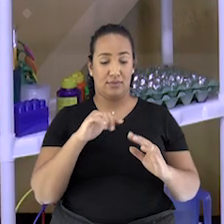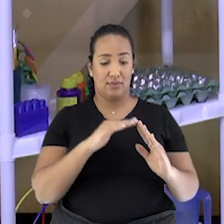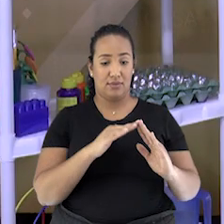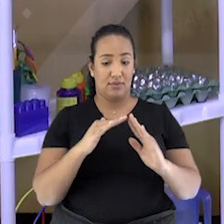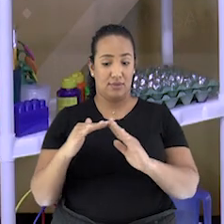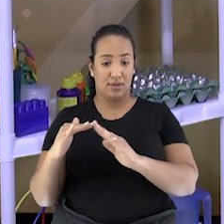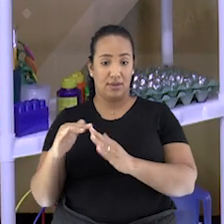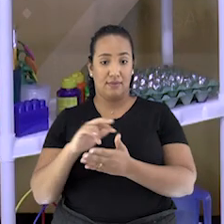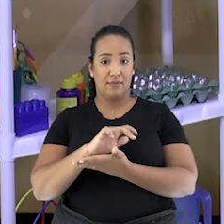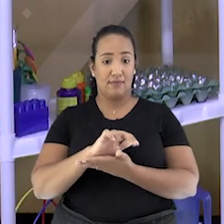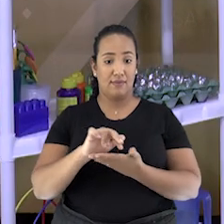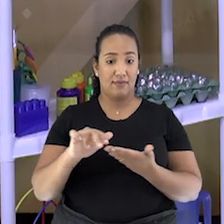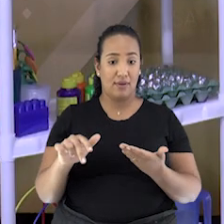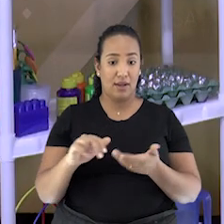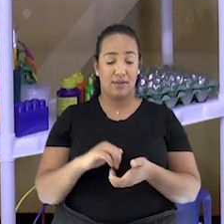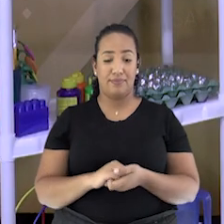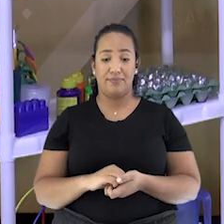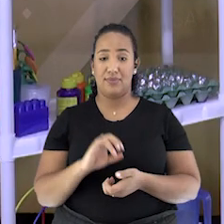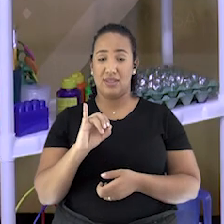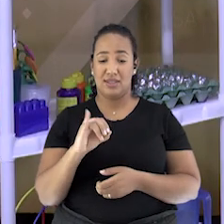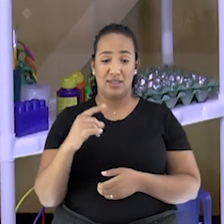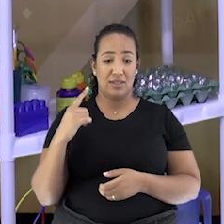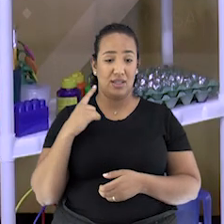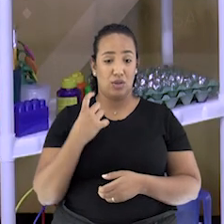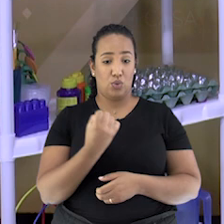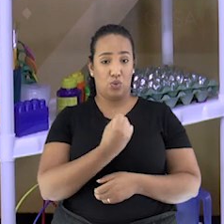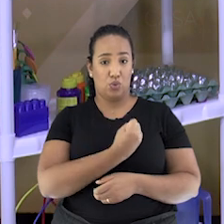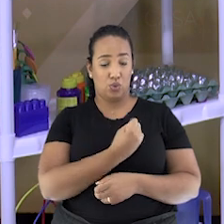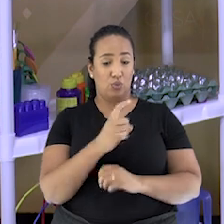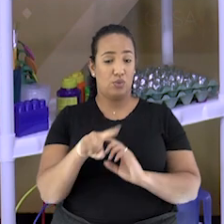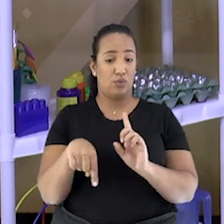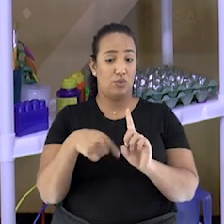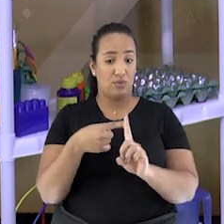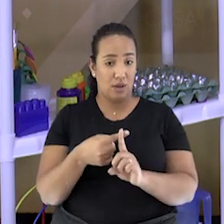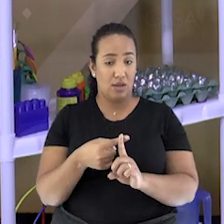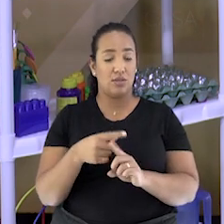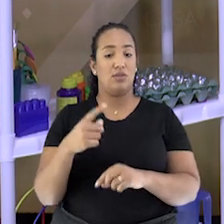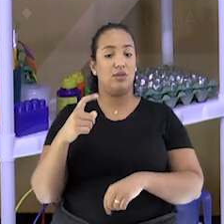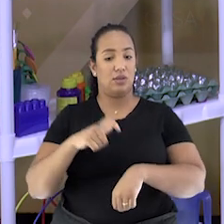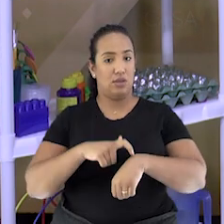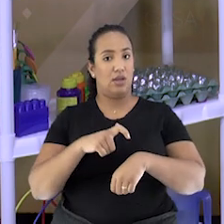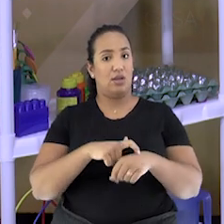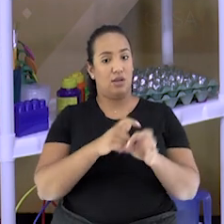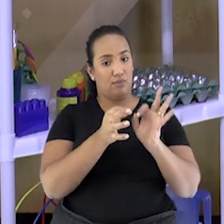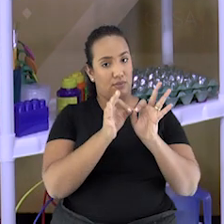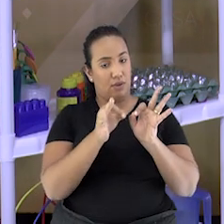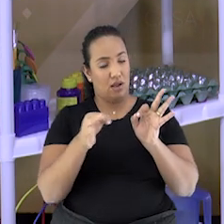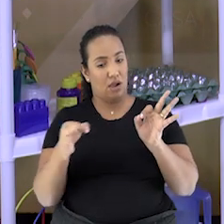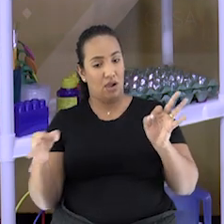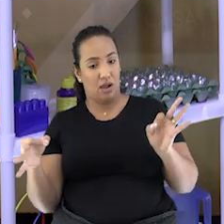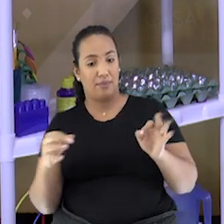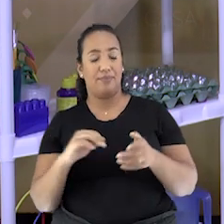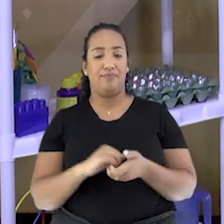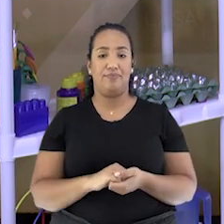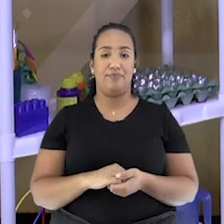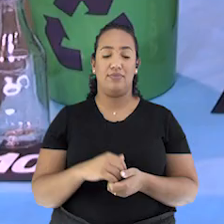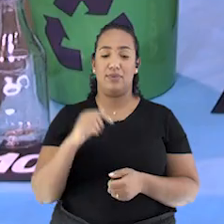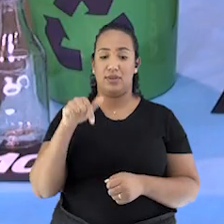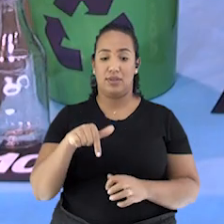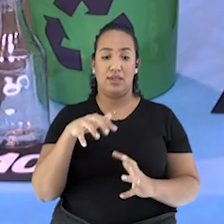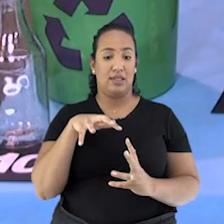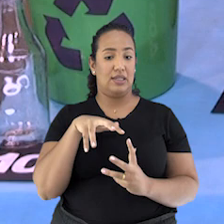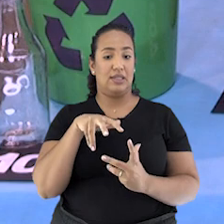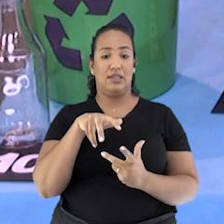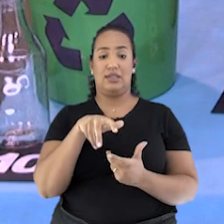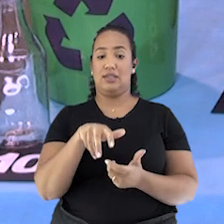de números, maior é o tempo. Se eu colocar este vidro na terra, eu nunca verei quando ele se desmanchará